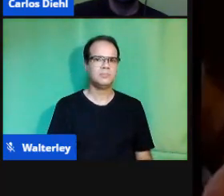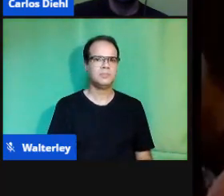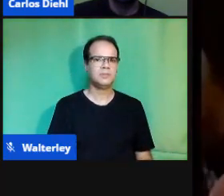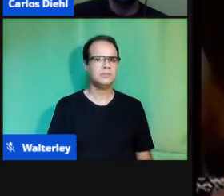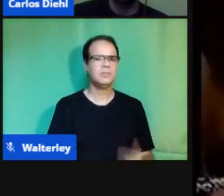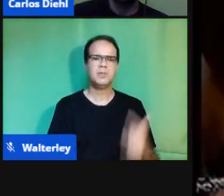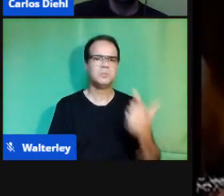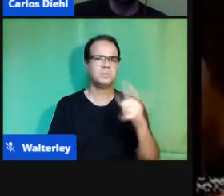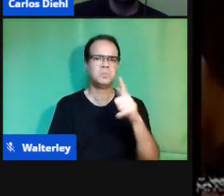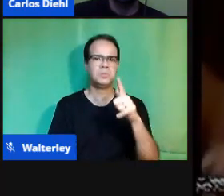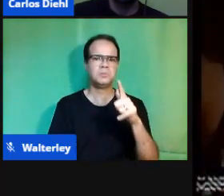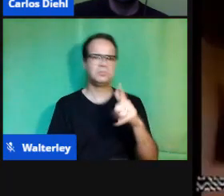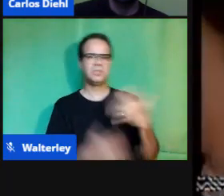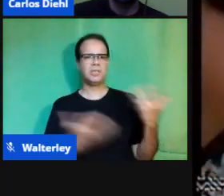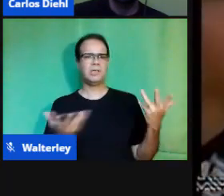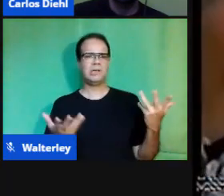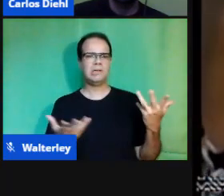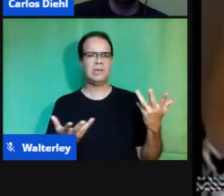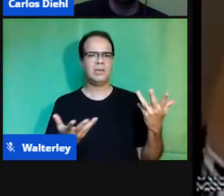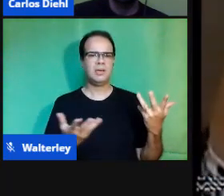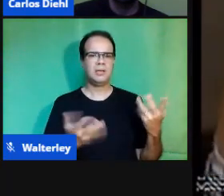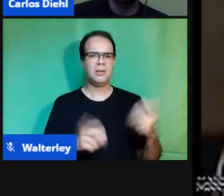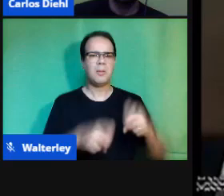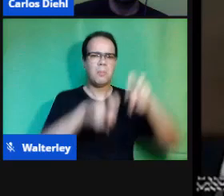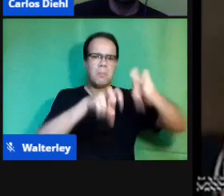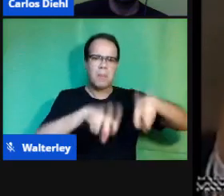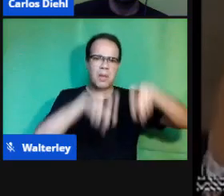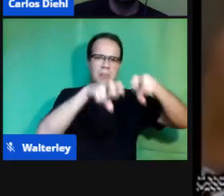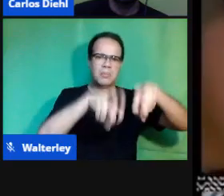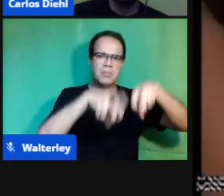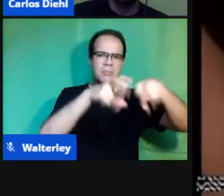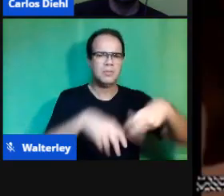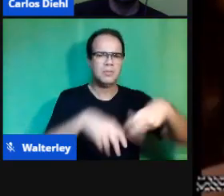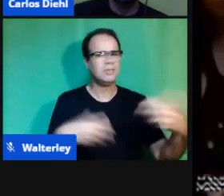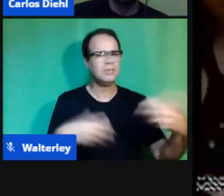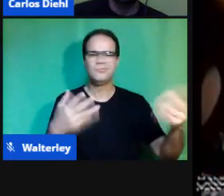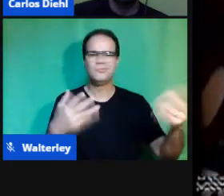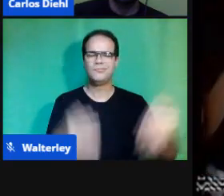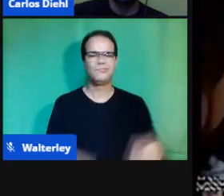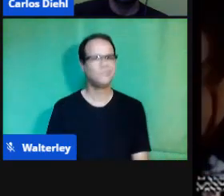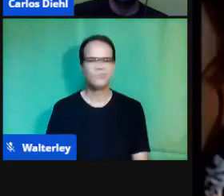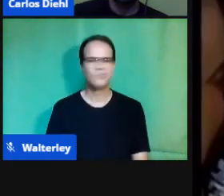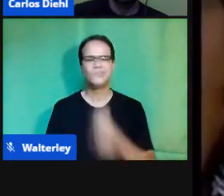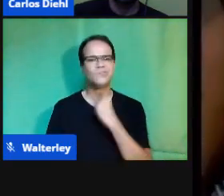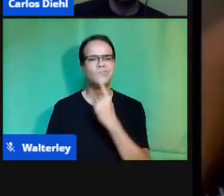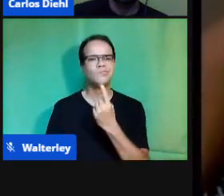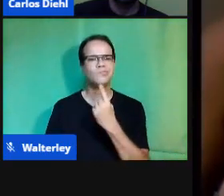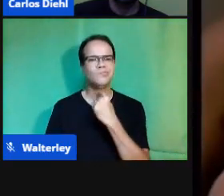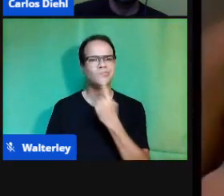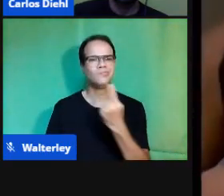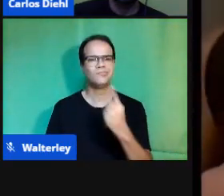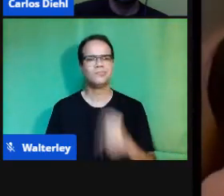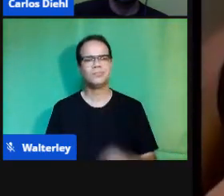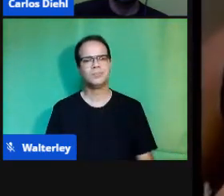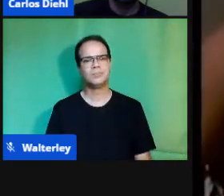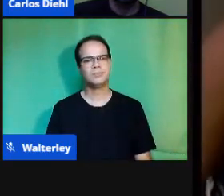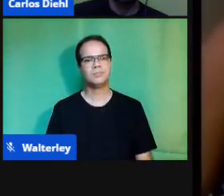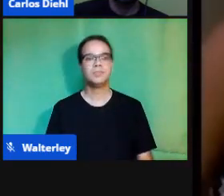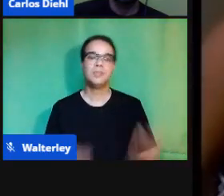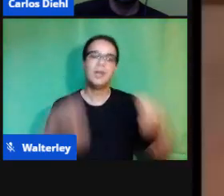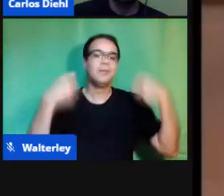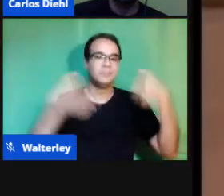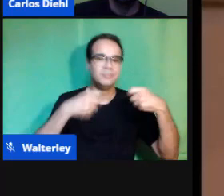sustentar de safra ao plantio de novo. Né? Nós não temos mais. Por isso que nós estamos deslocando para a